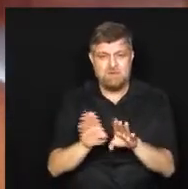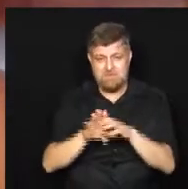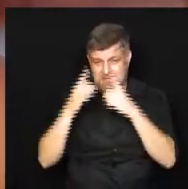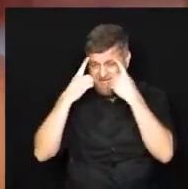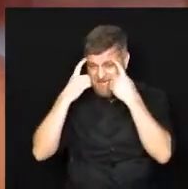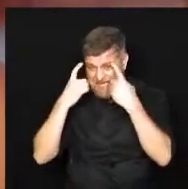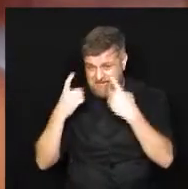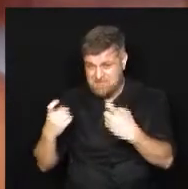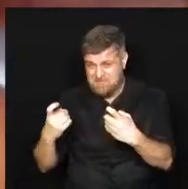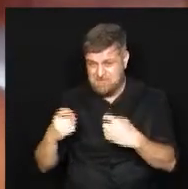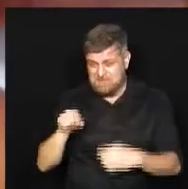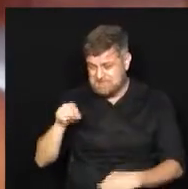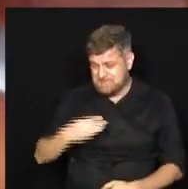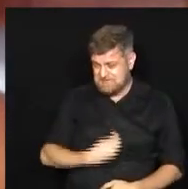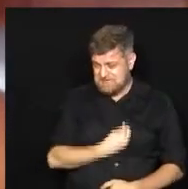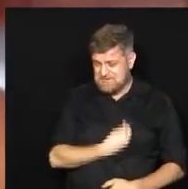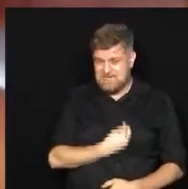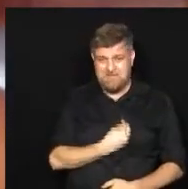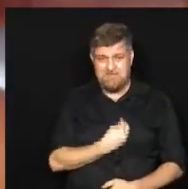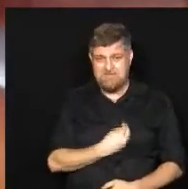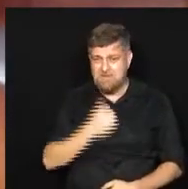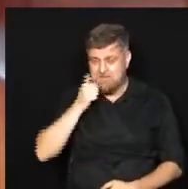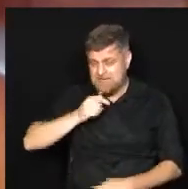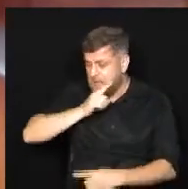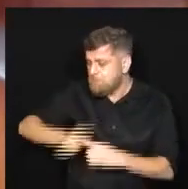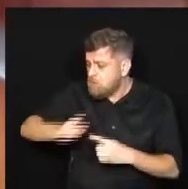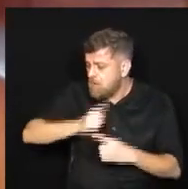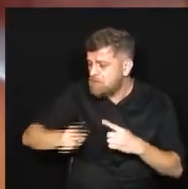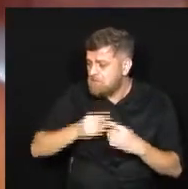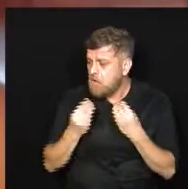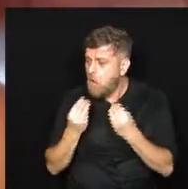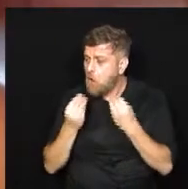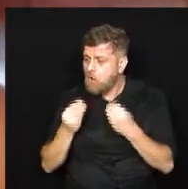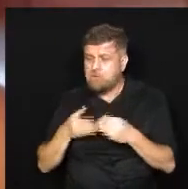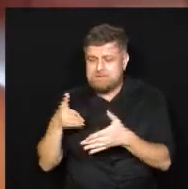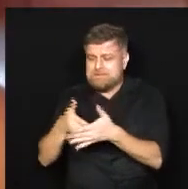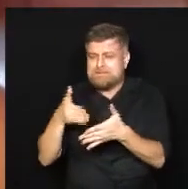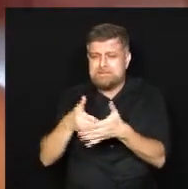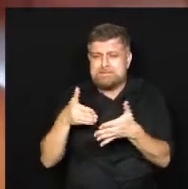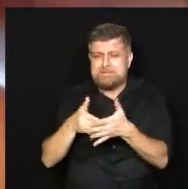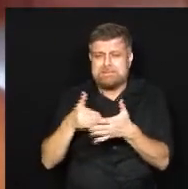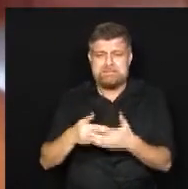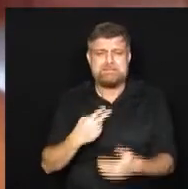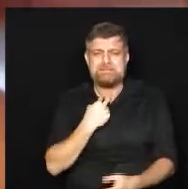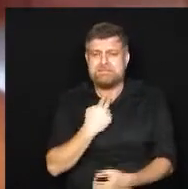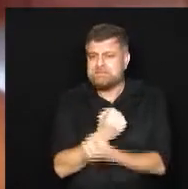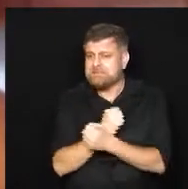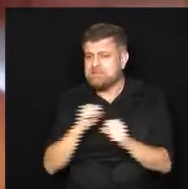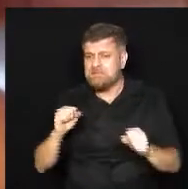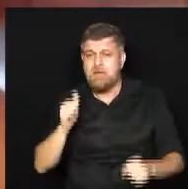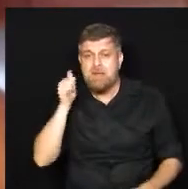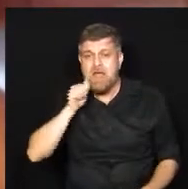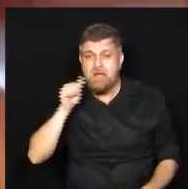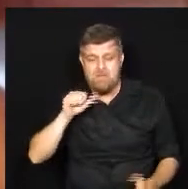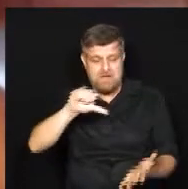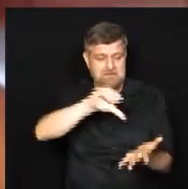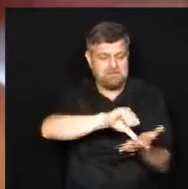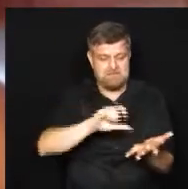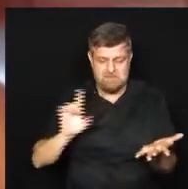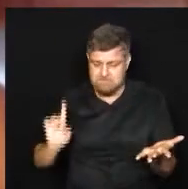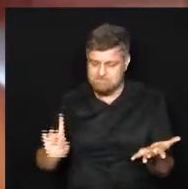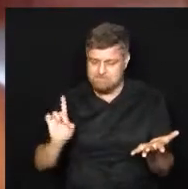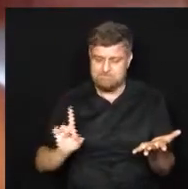elas têm dificuldade de se locomover. Como que você chega para construir relação com essas mulheres